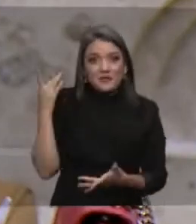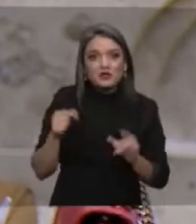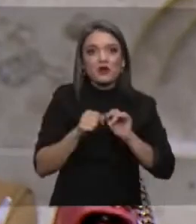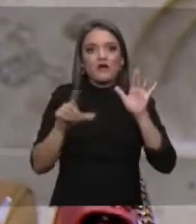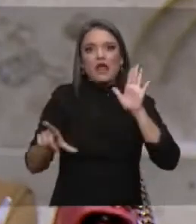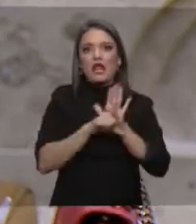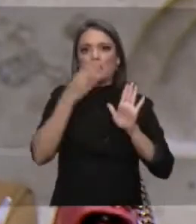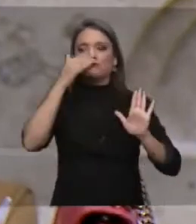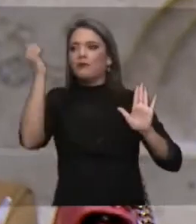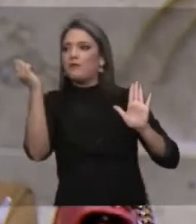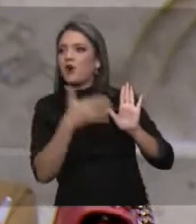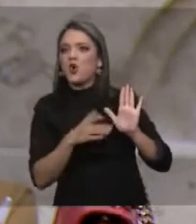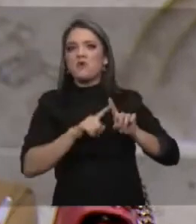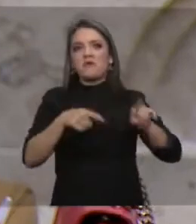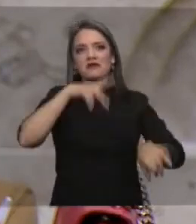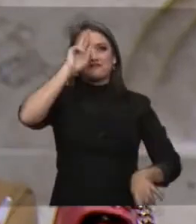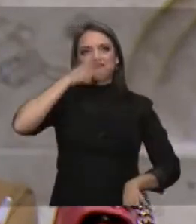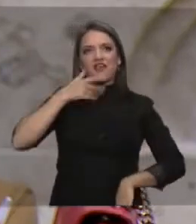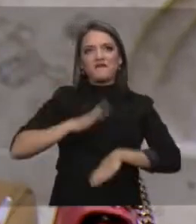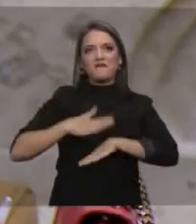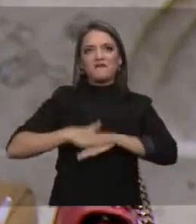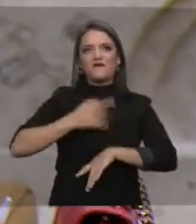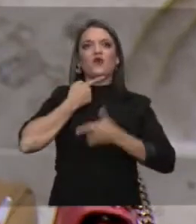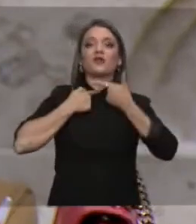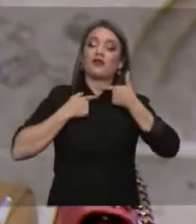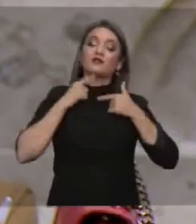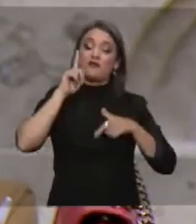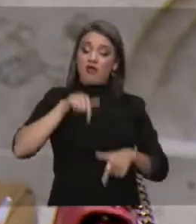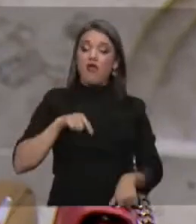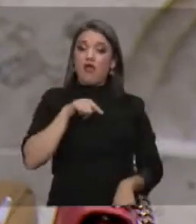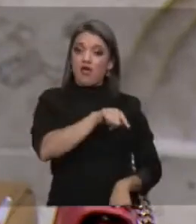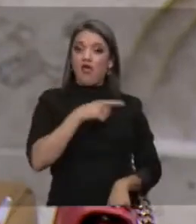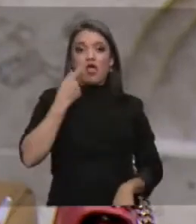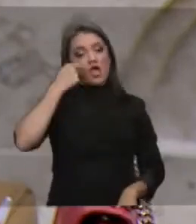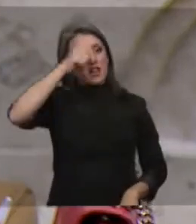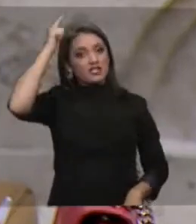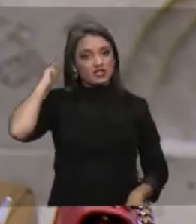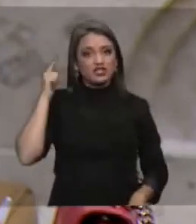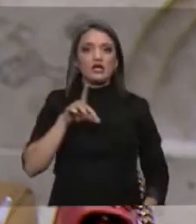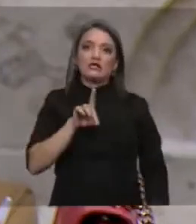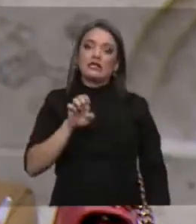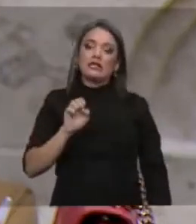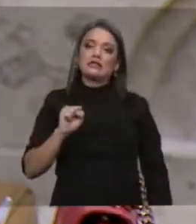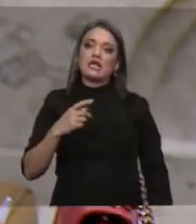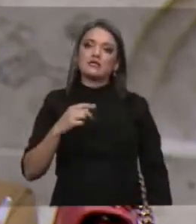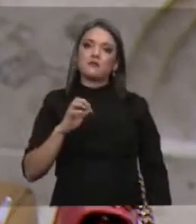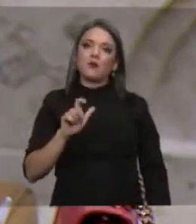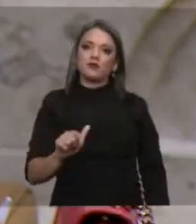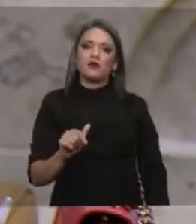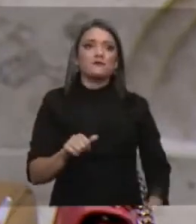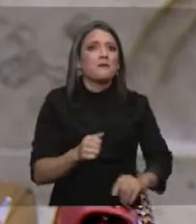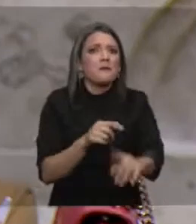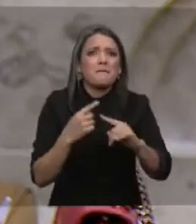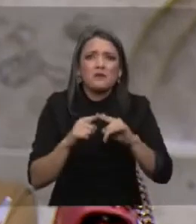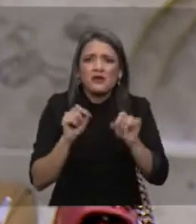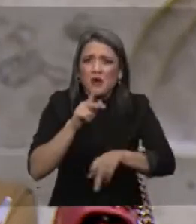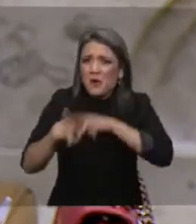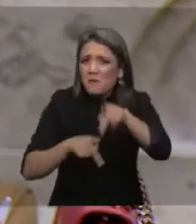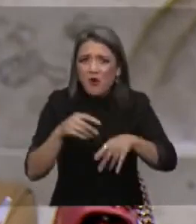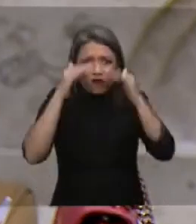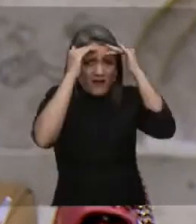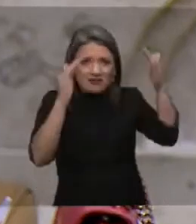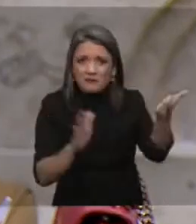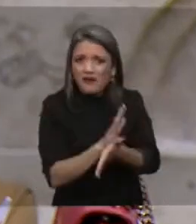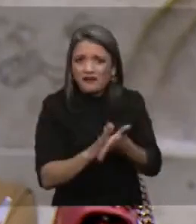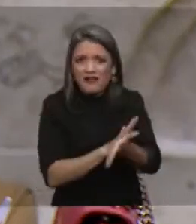das leis para o seu bel prazer. E isso é Alexandre de Moraes, um déspota, que a cada dia está com menos respeito da população